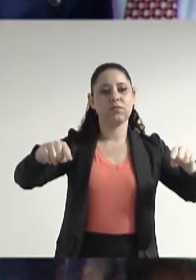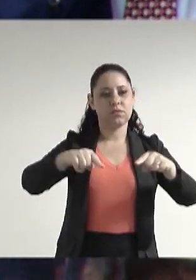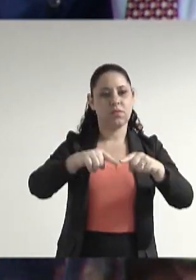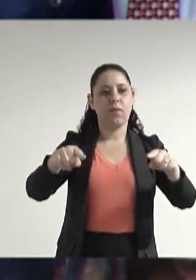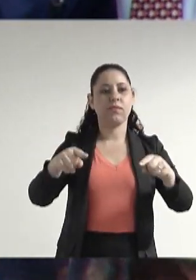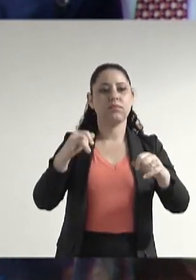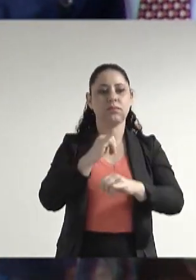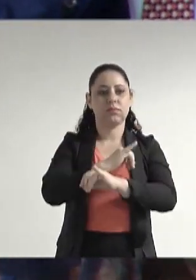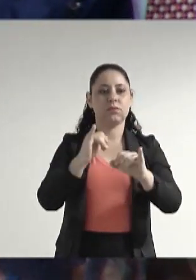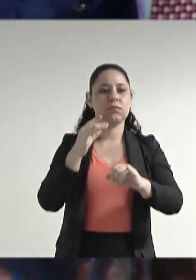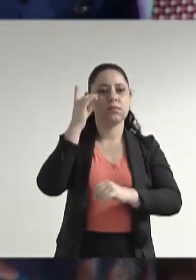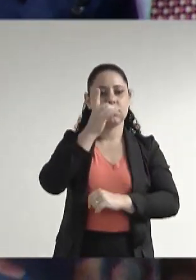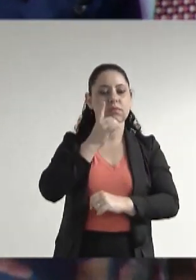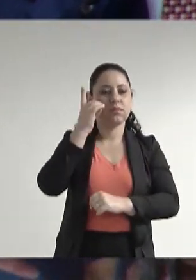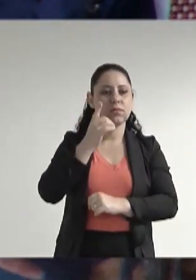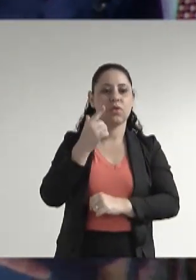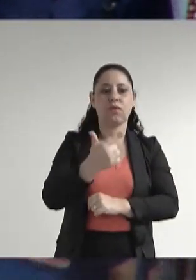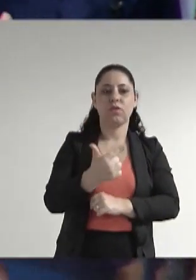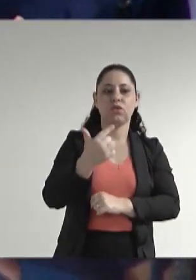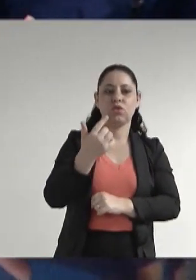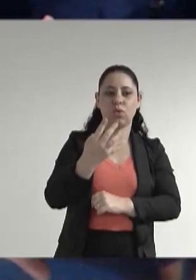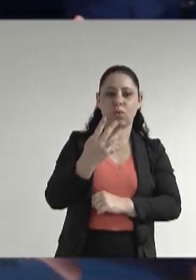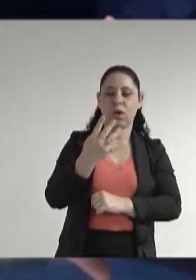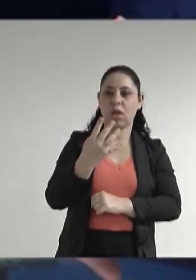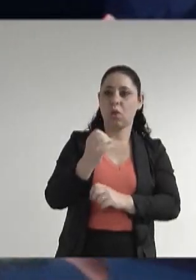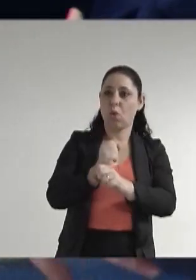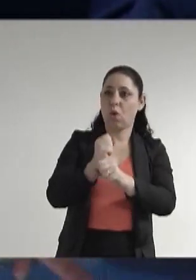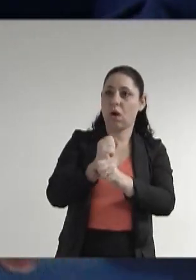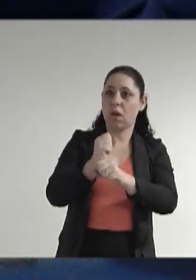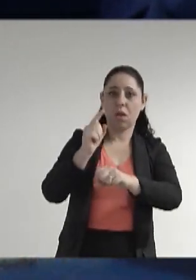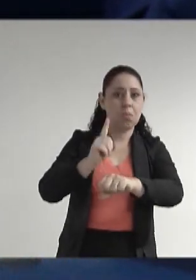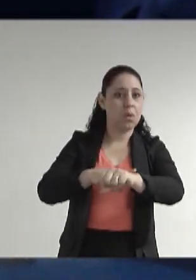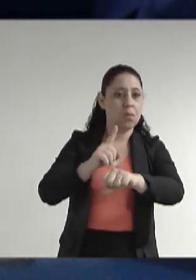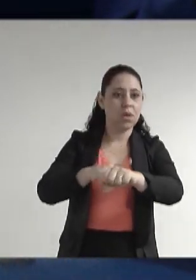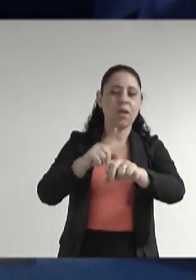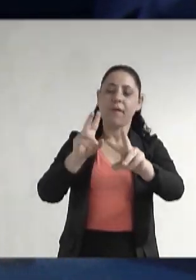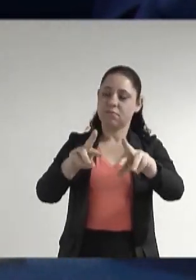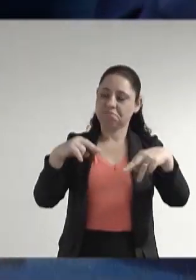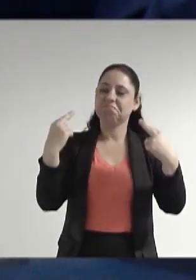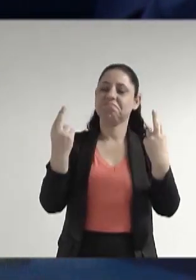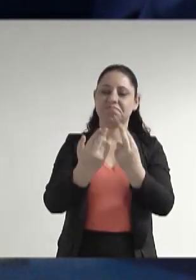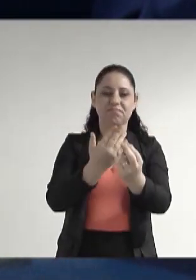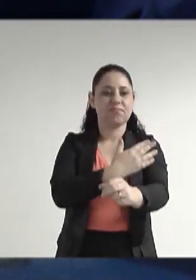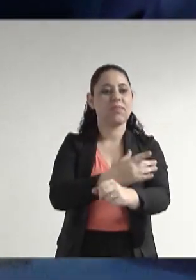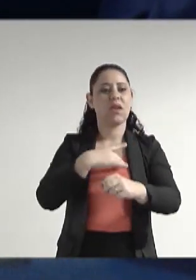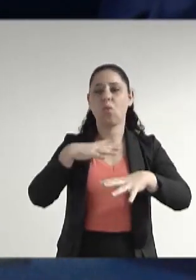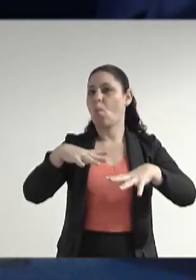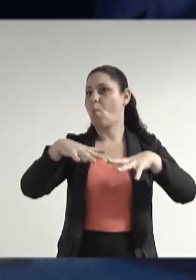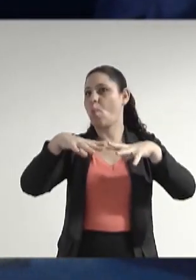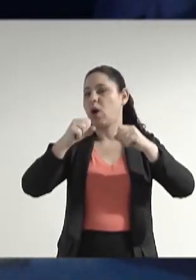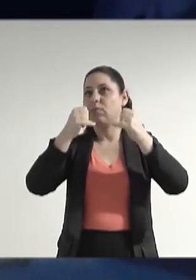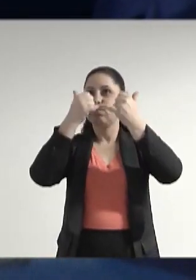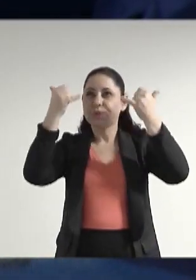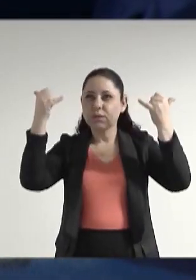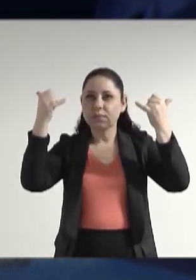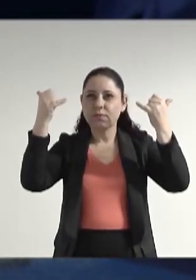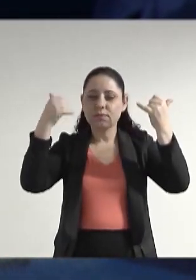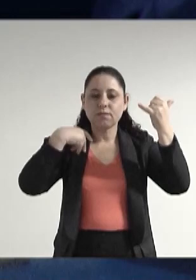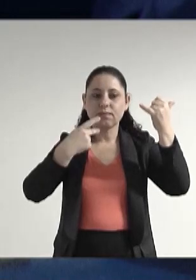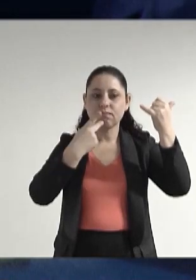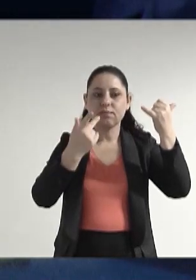Segundo alguns deputados, depois de 24 anos, a primeira vez durante a sessão que tem a queda. Eu queria, assim,